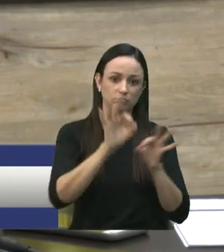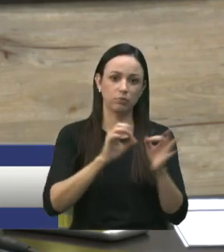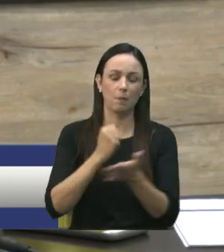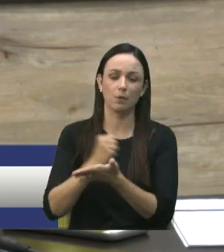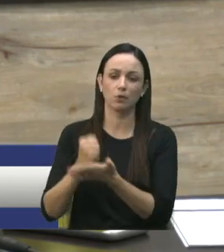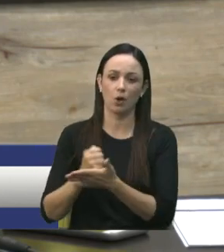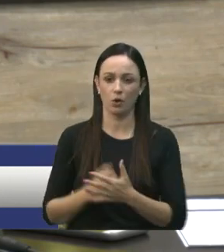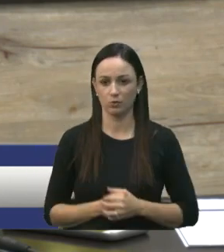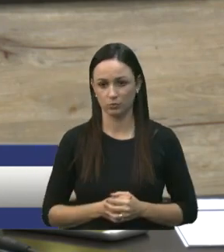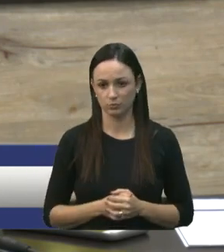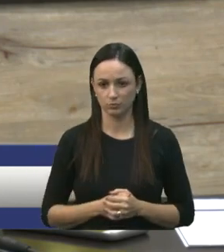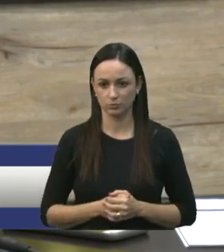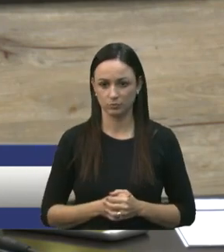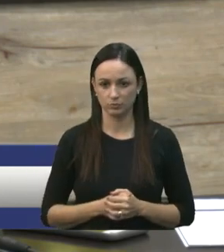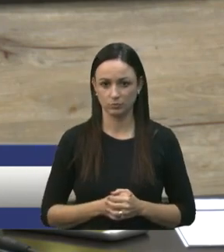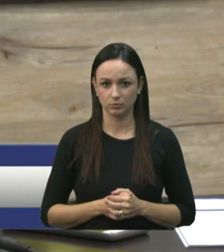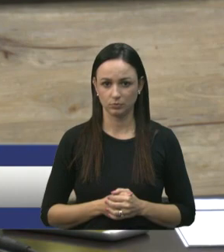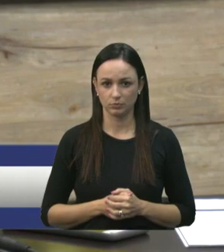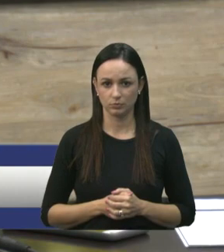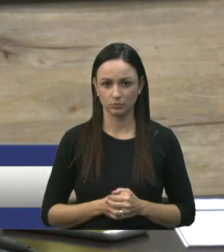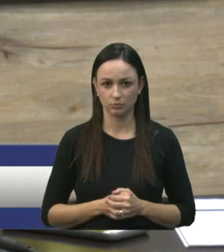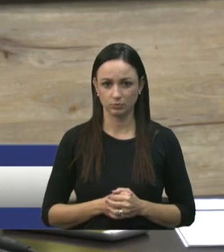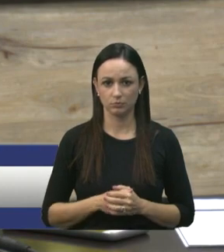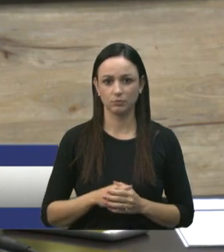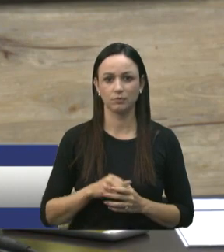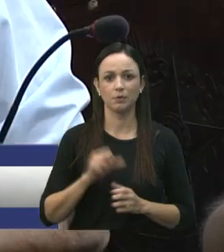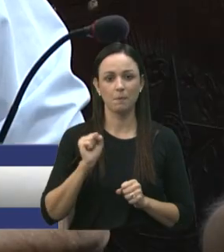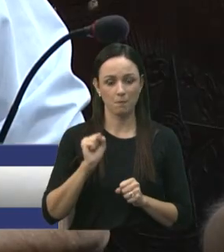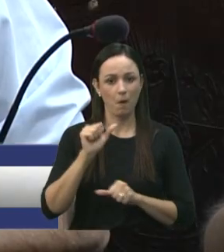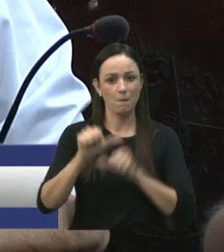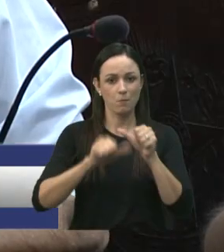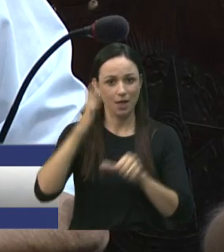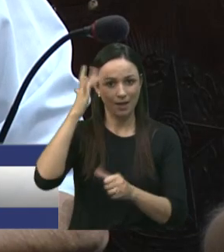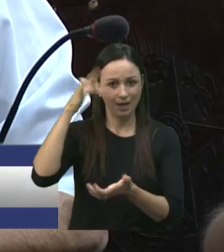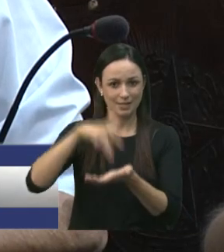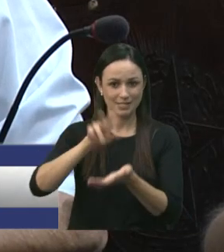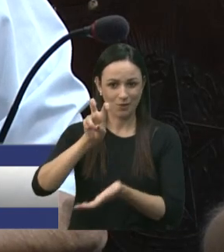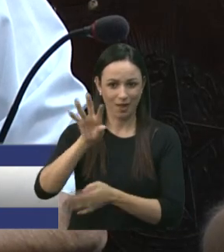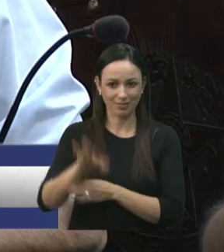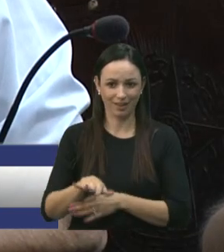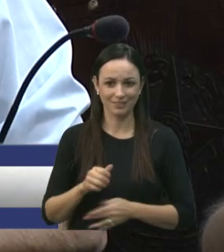protocolo. Vai mudar até amanhã, até às 17 horas?